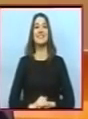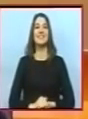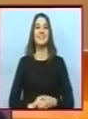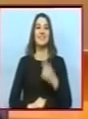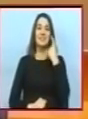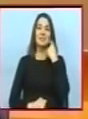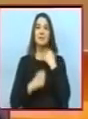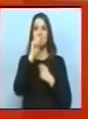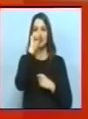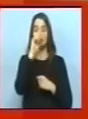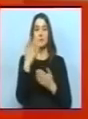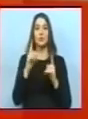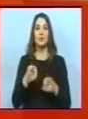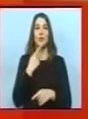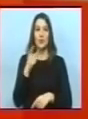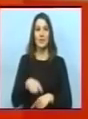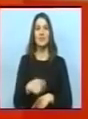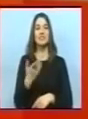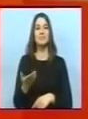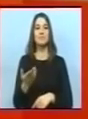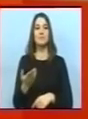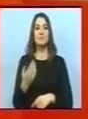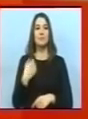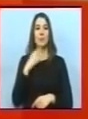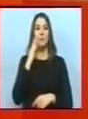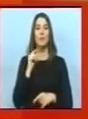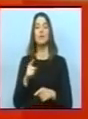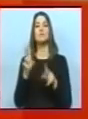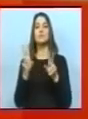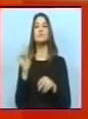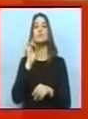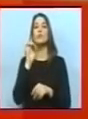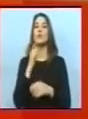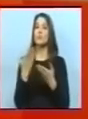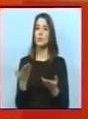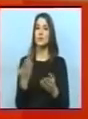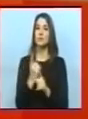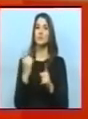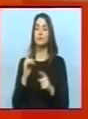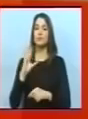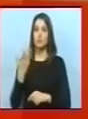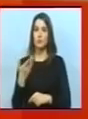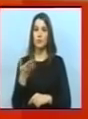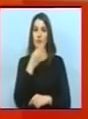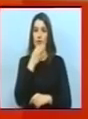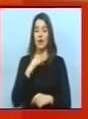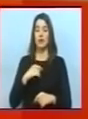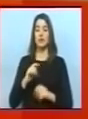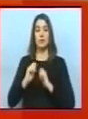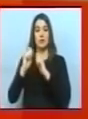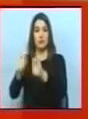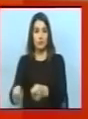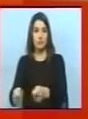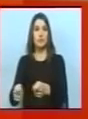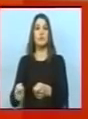Para recomeçarmos. Eu acho que há aqui uma questão muito importante, que é... Quando nós estamos a falar de ascendentes e descendentes